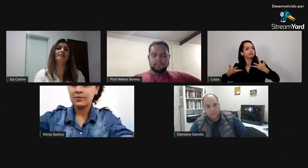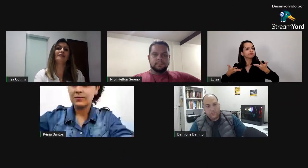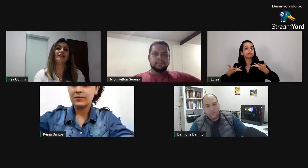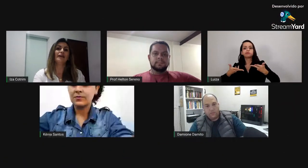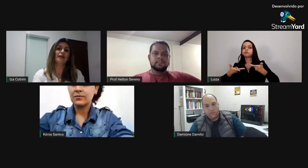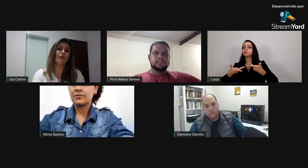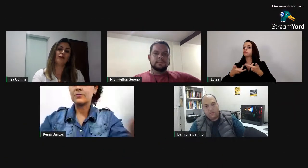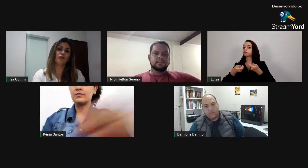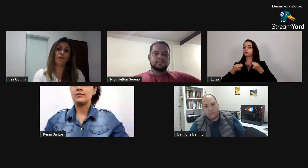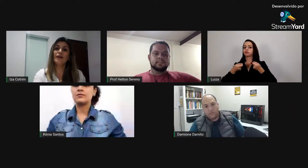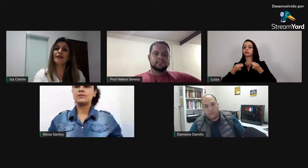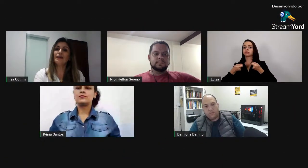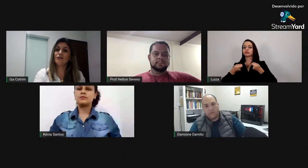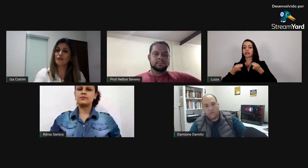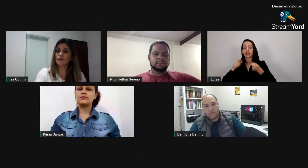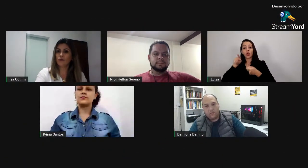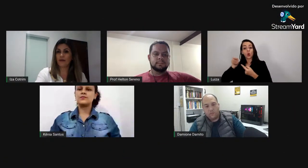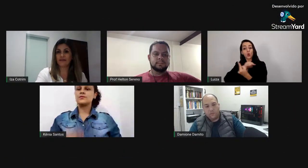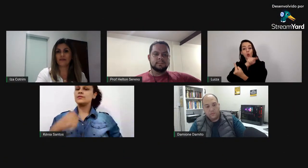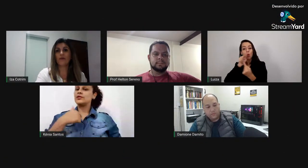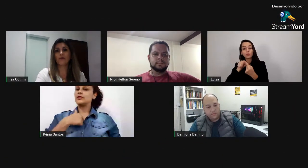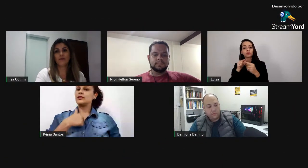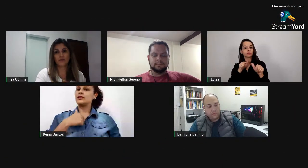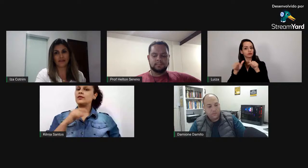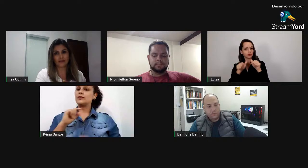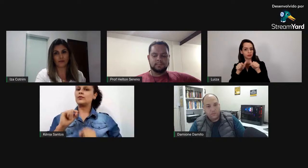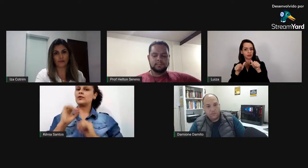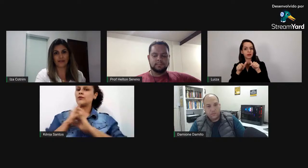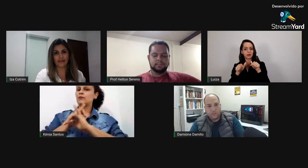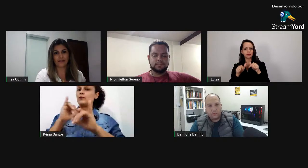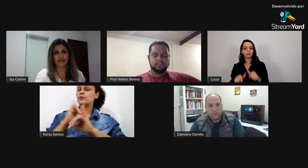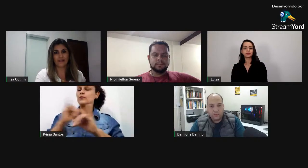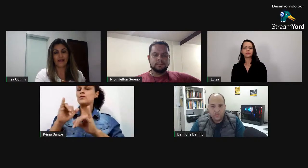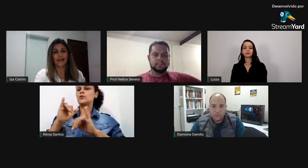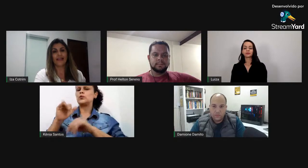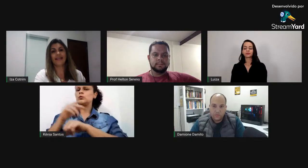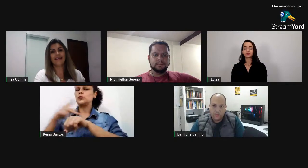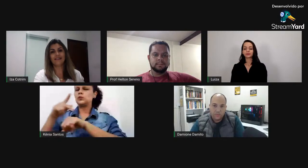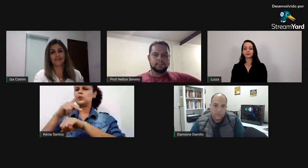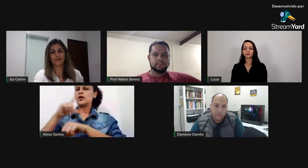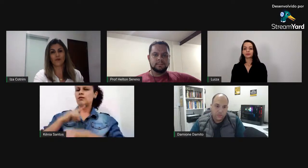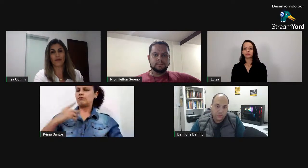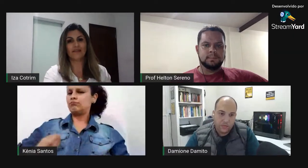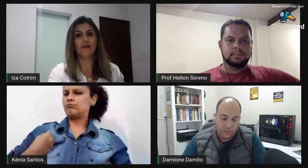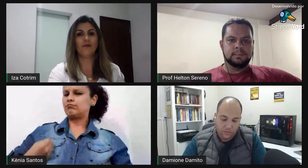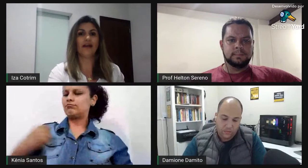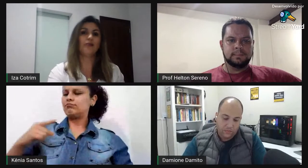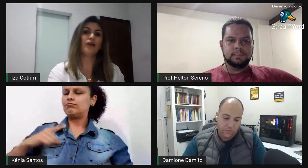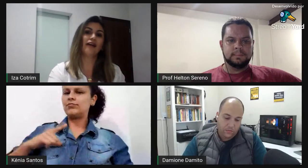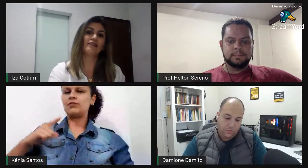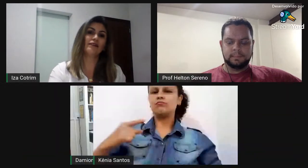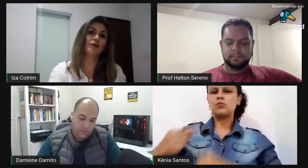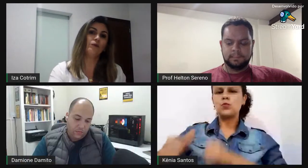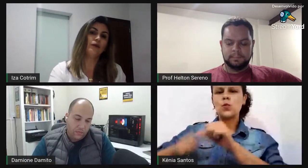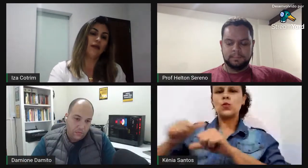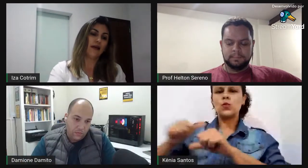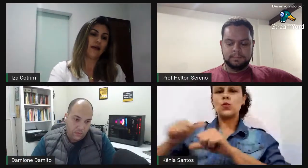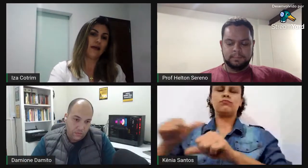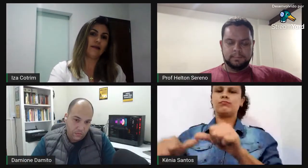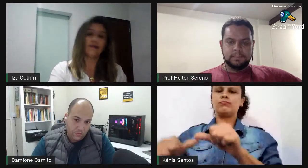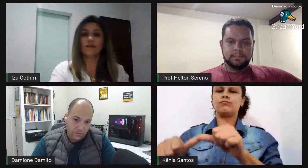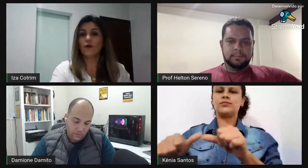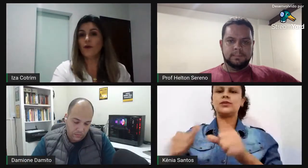país que passou por uma grande transformação ao longo dessas últimas décadas. E nessa transformação, a educação